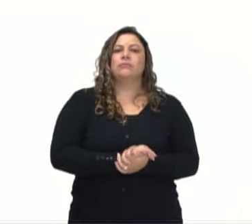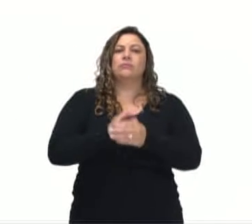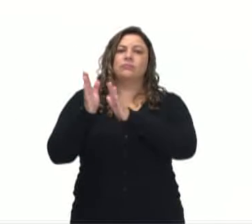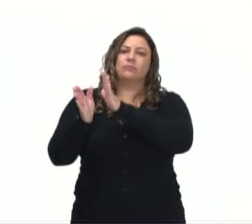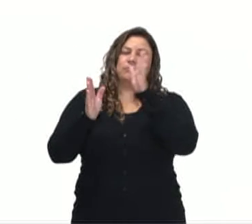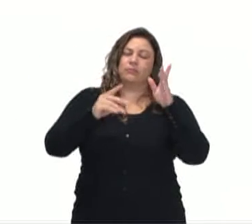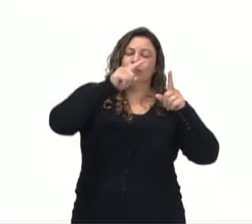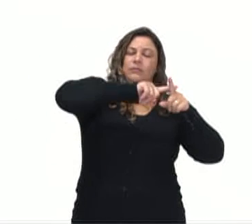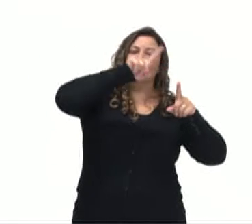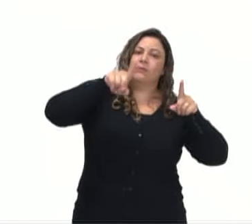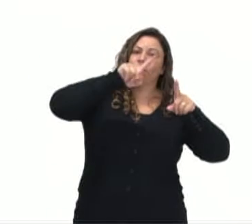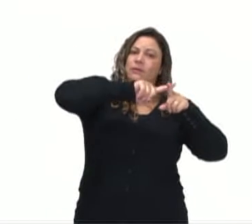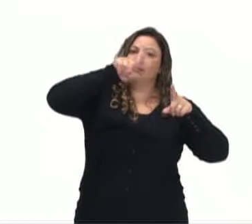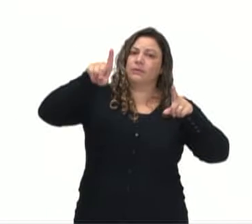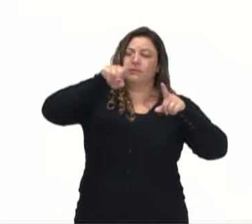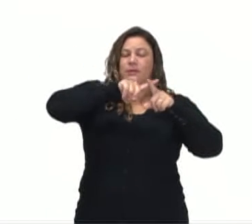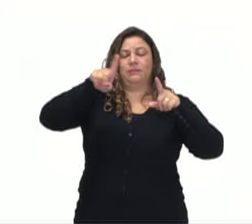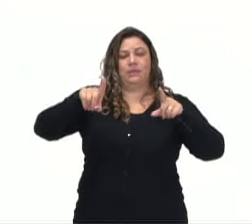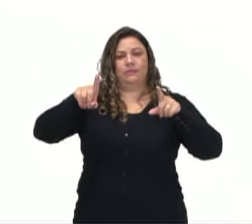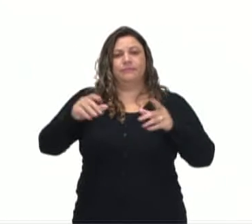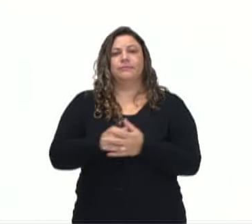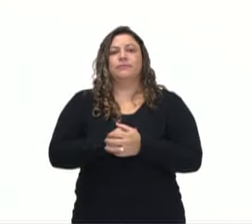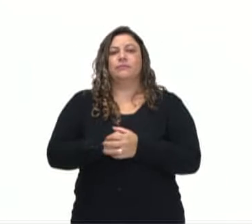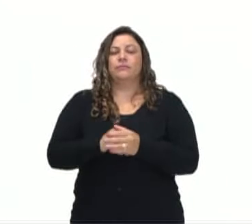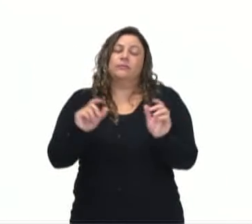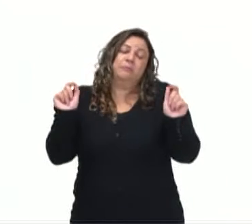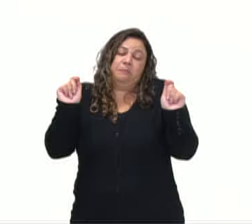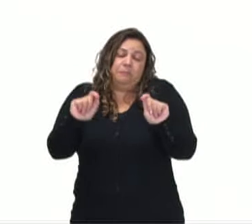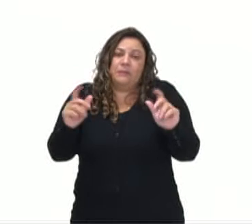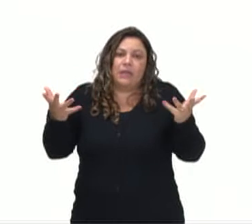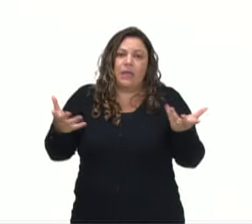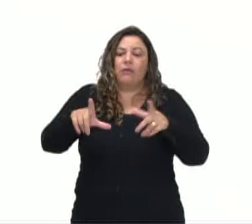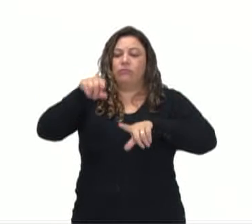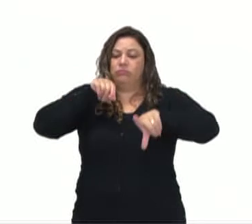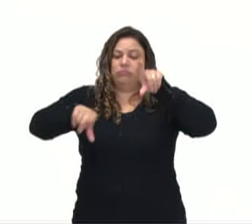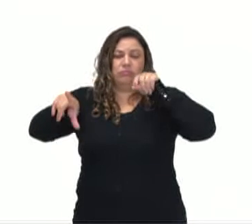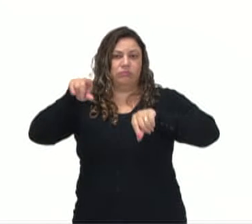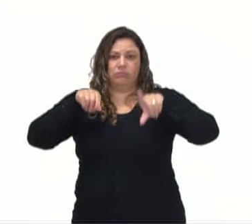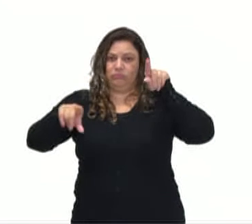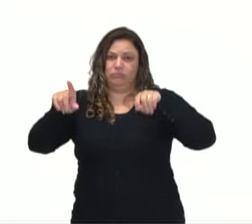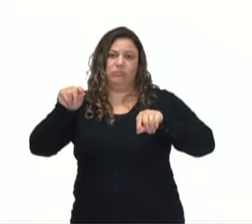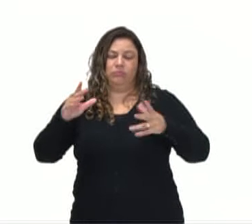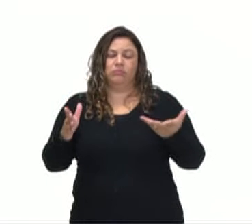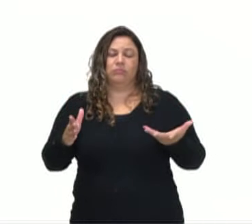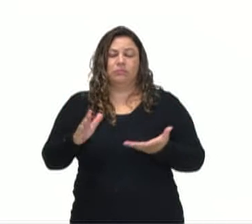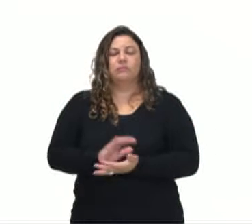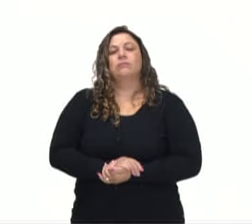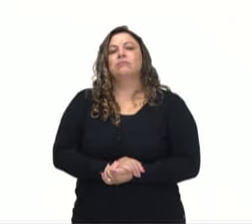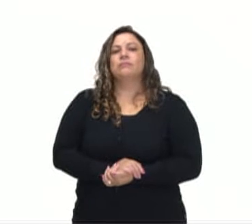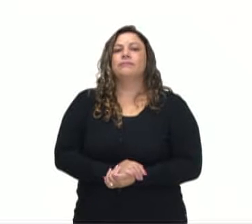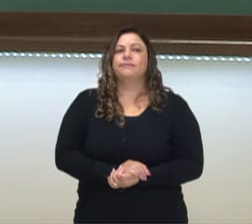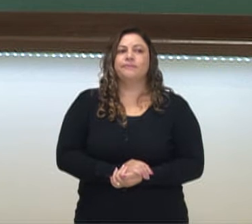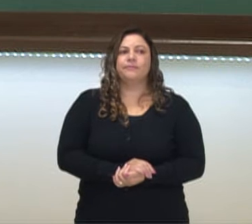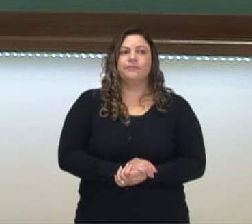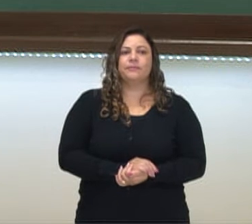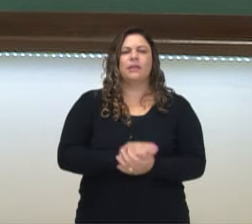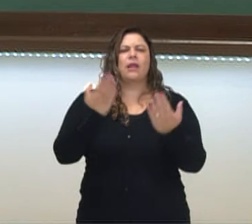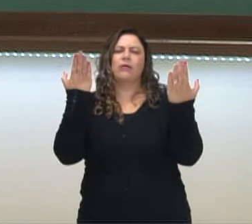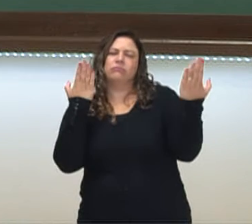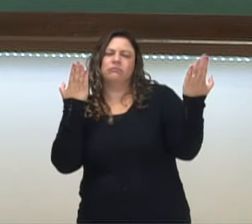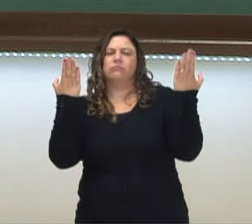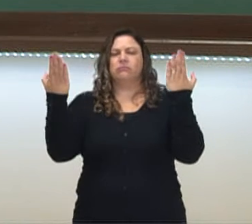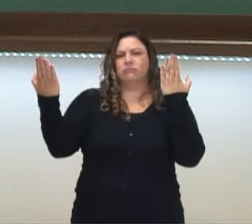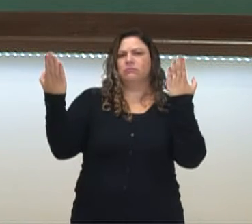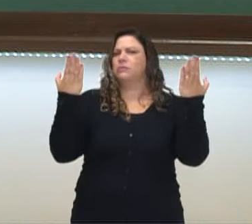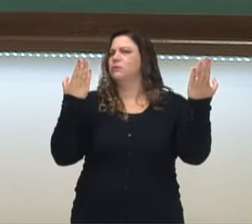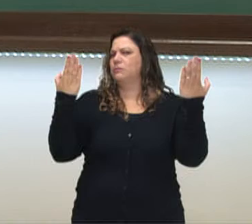propriedade distributiva, tá? É uma opção? É uma opção, mas ela dá um pouquinho mais de trabalho, tá bom? Então, compara a solução que você tem aí